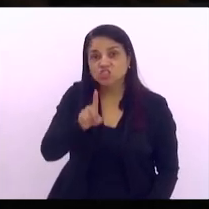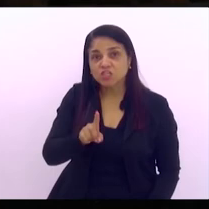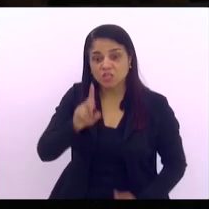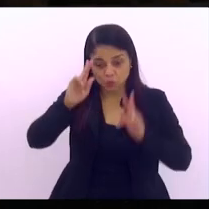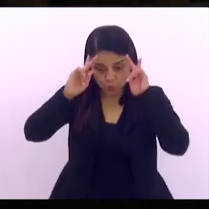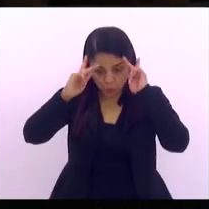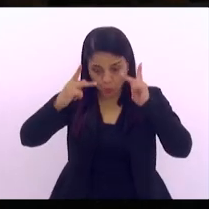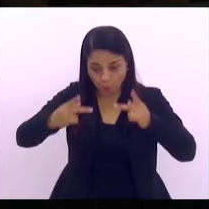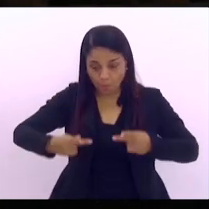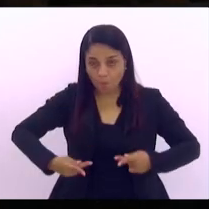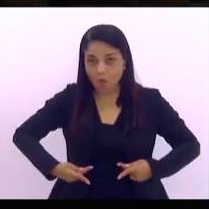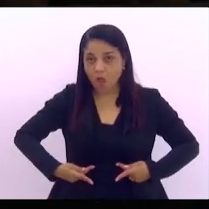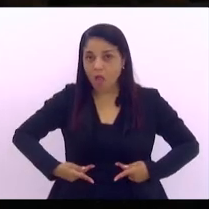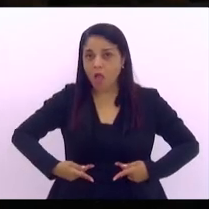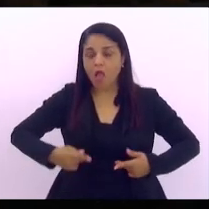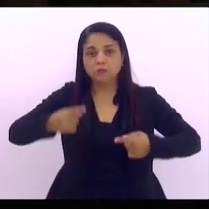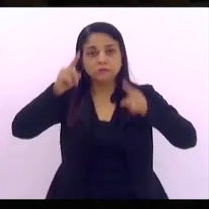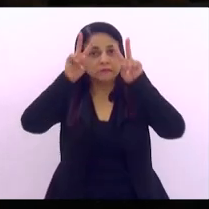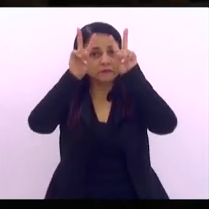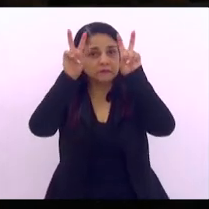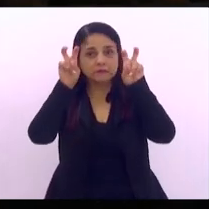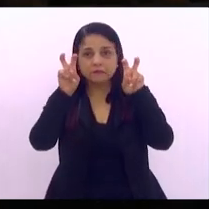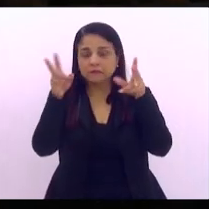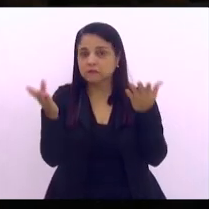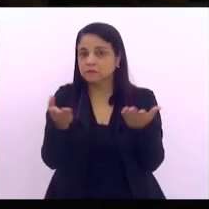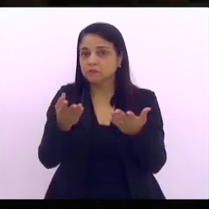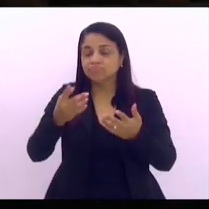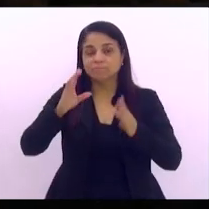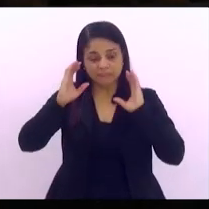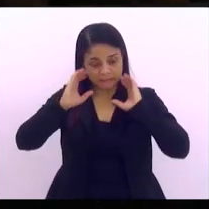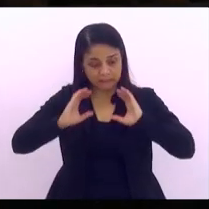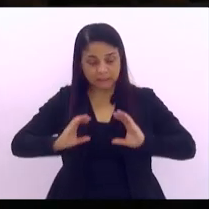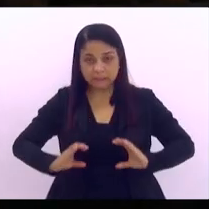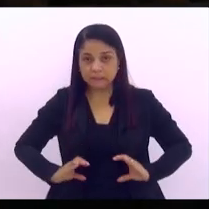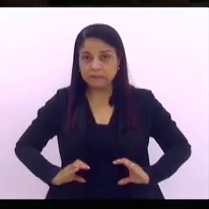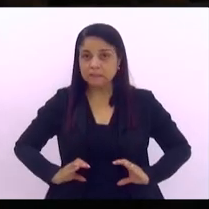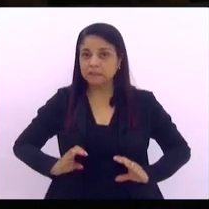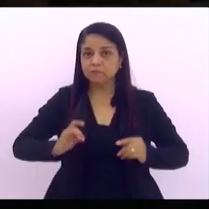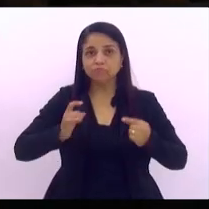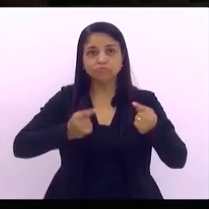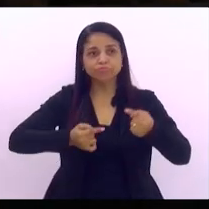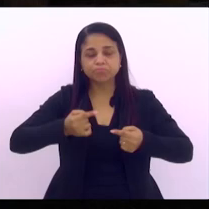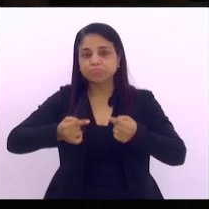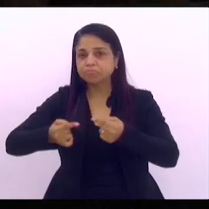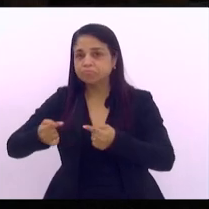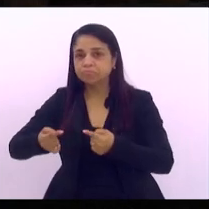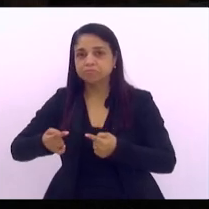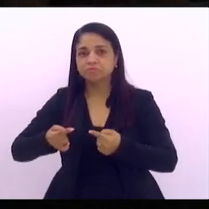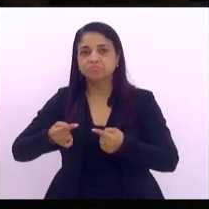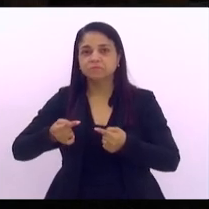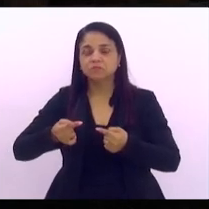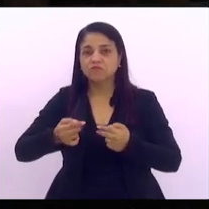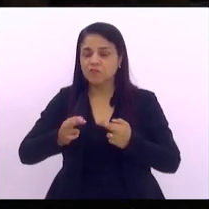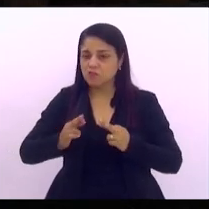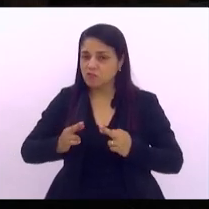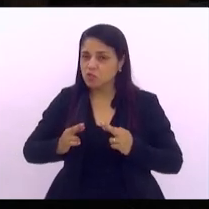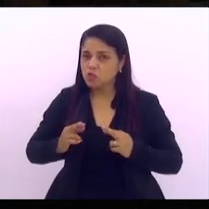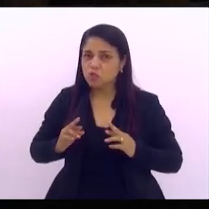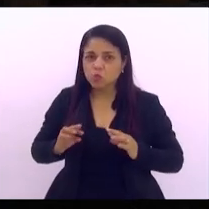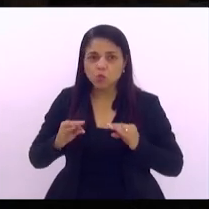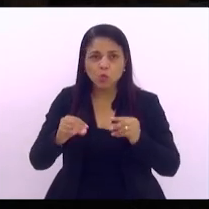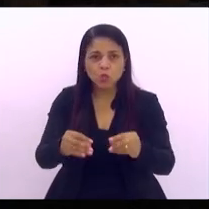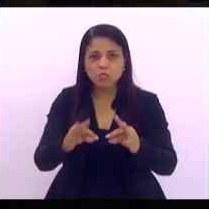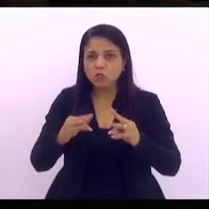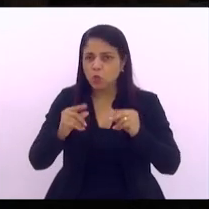humanos, em cidadania, a gente vê toda a sorte de violência e